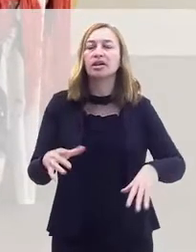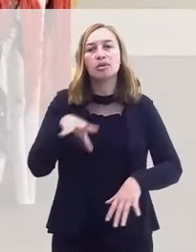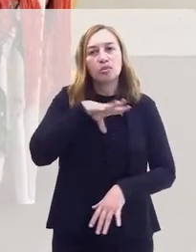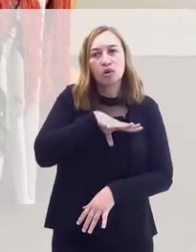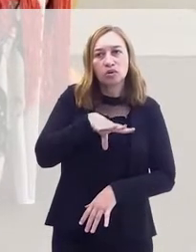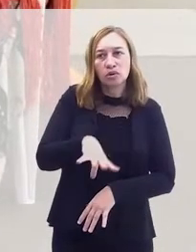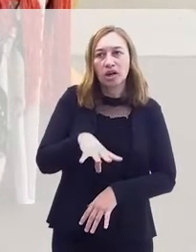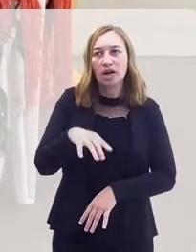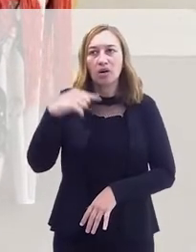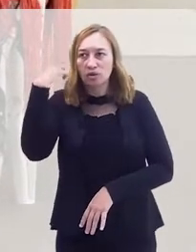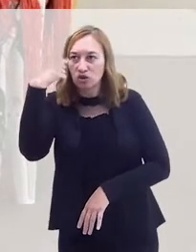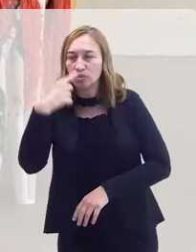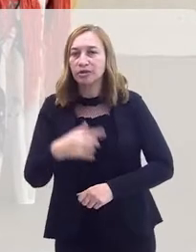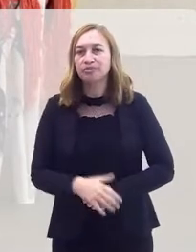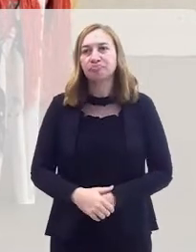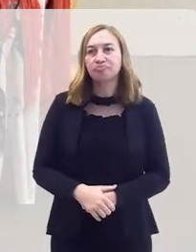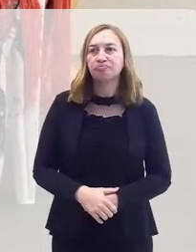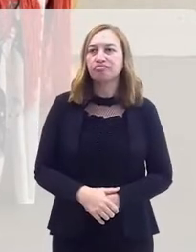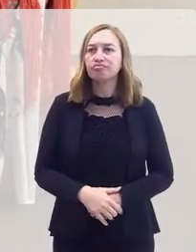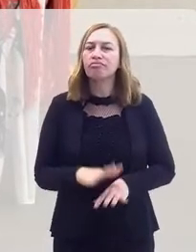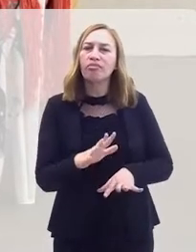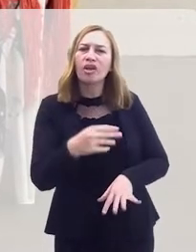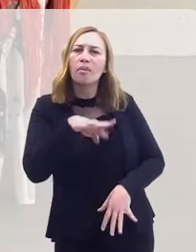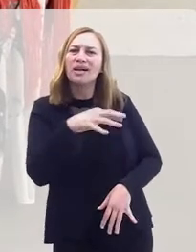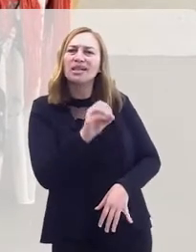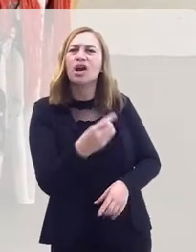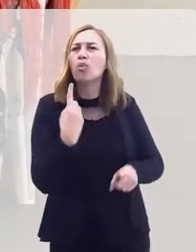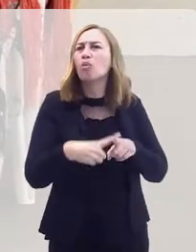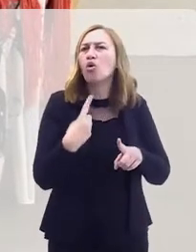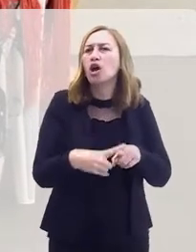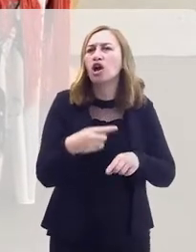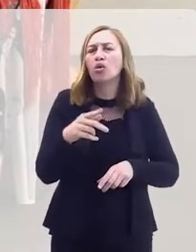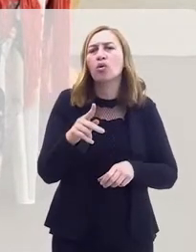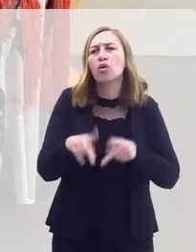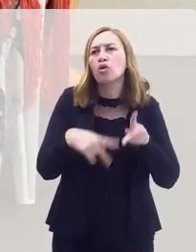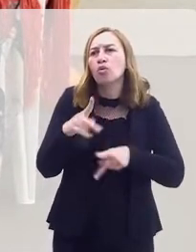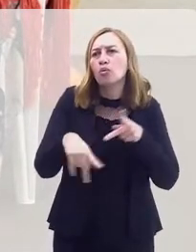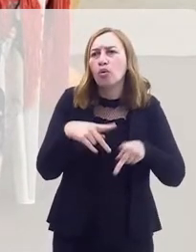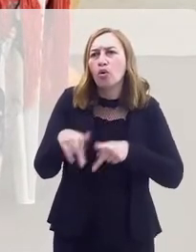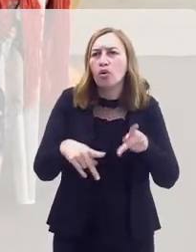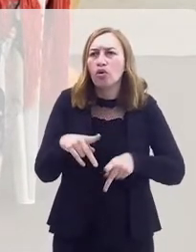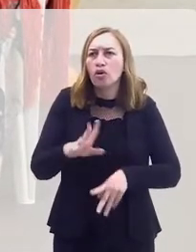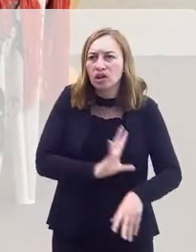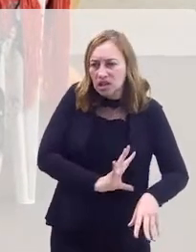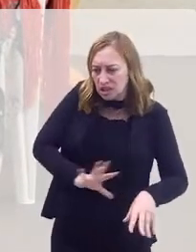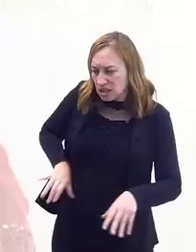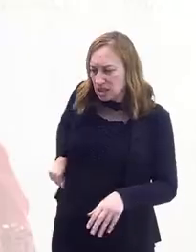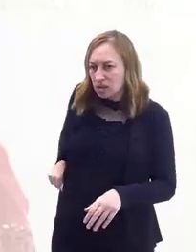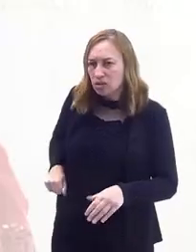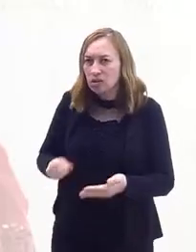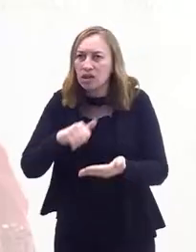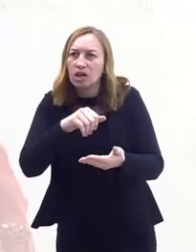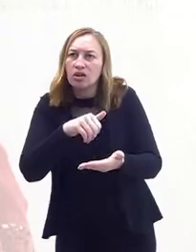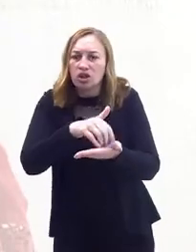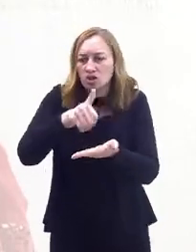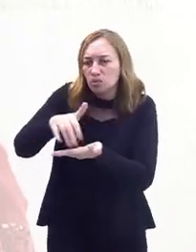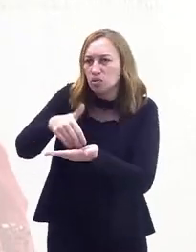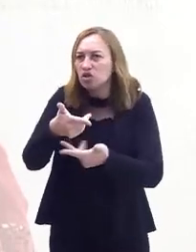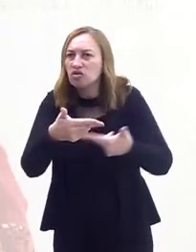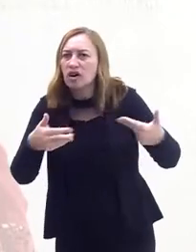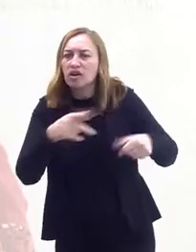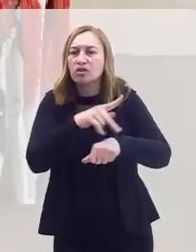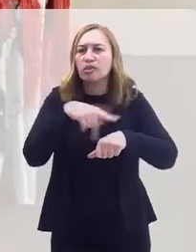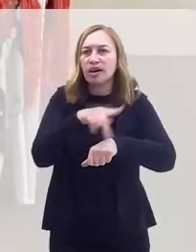em Portugal, Espanha. Me diz uma coisa, Marcelo, por que que o povo cigano é expulso de tantos de alguns